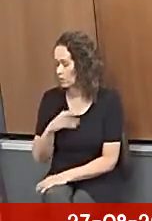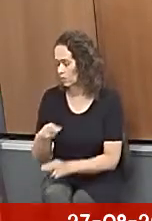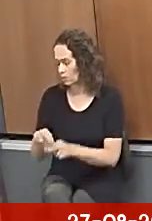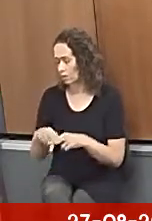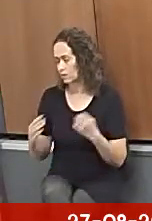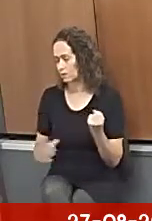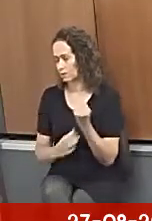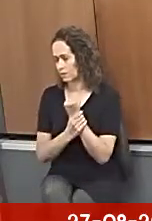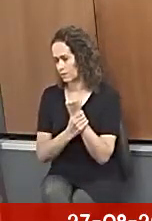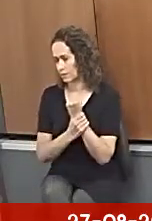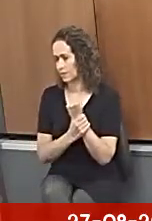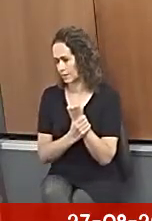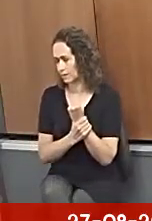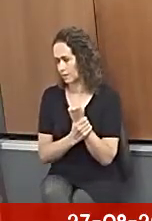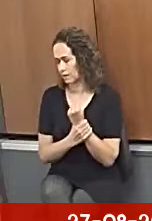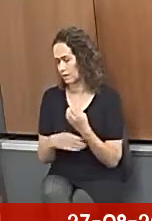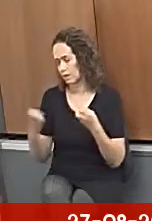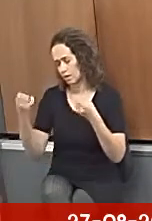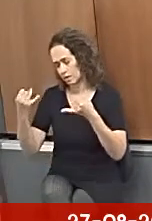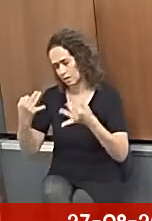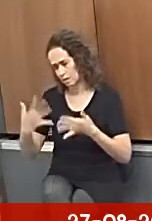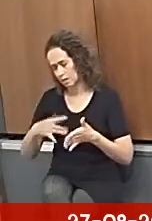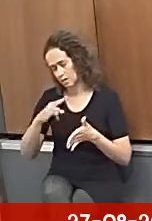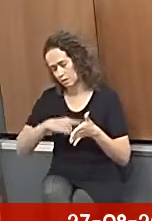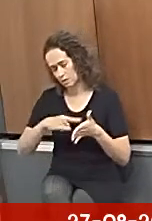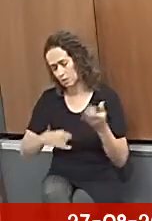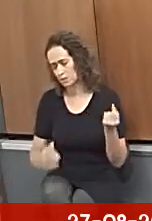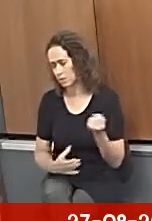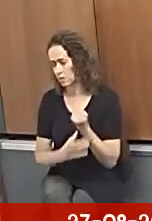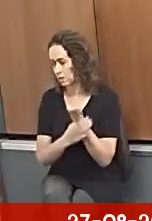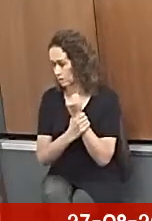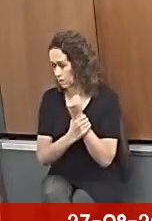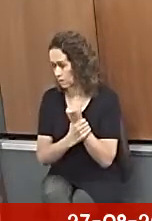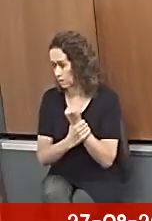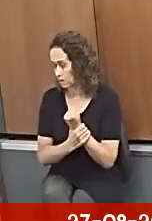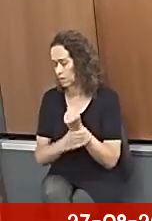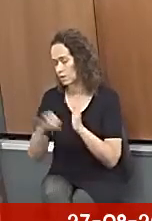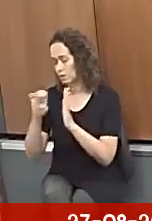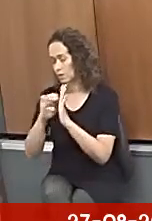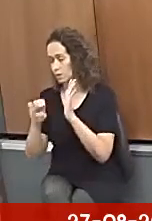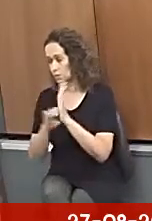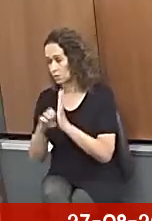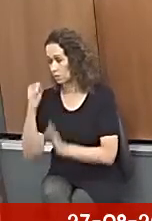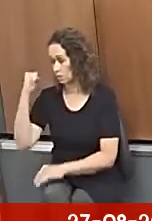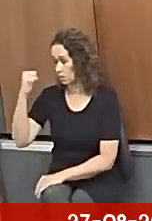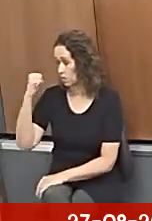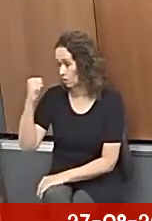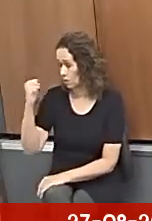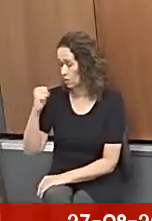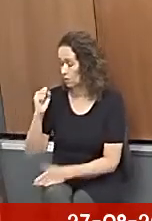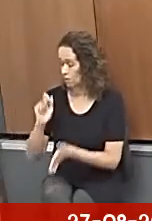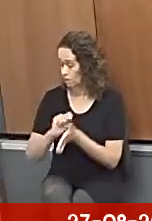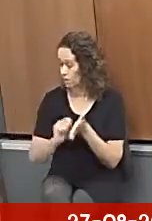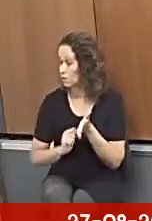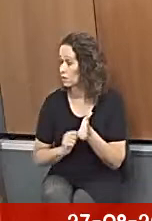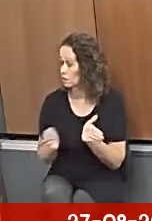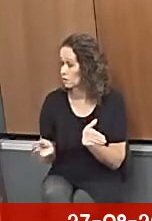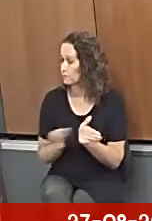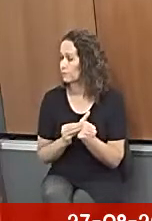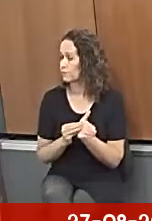ela ela tá descritas no laudo de segurança do estado que é uma exigência do estatuto do torcedor e que por sua vez